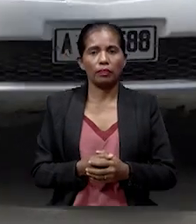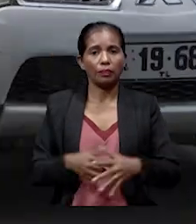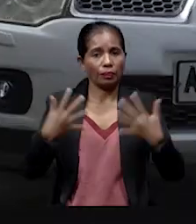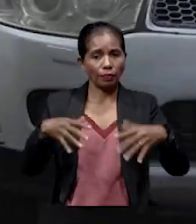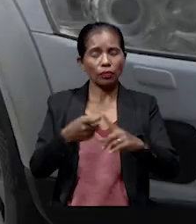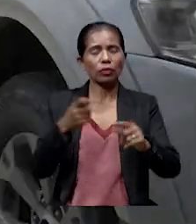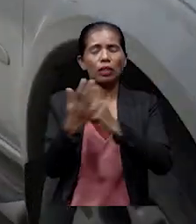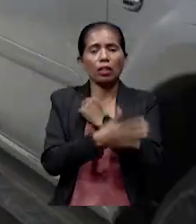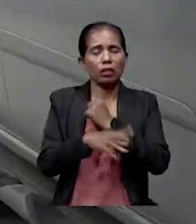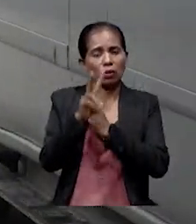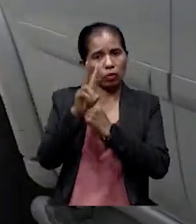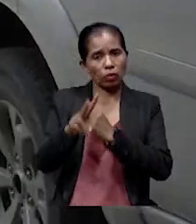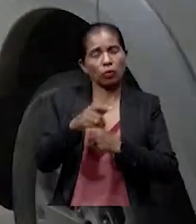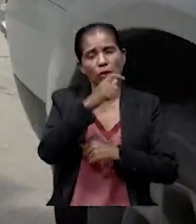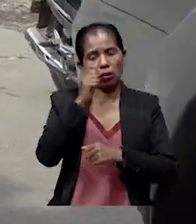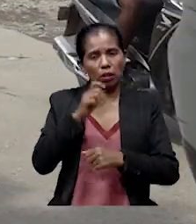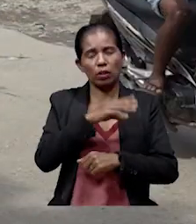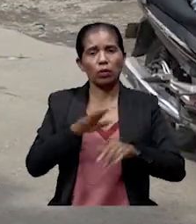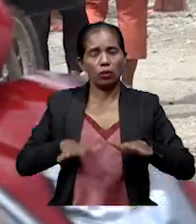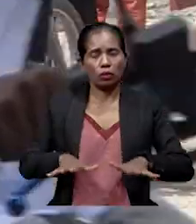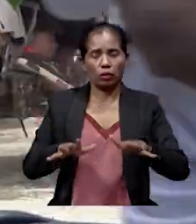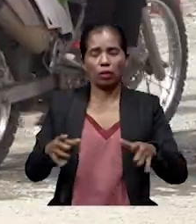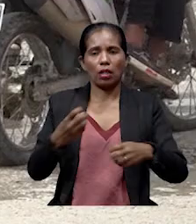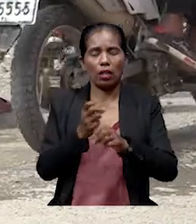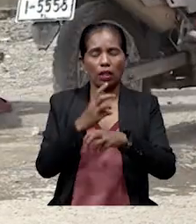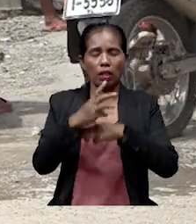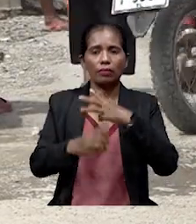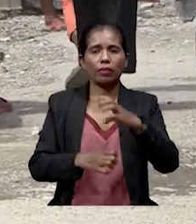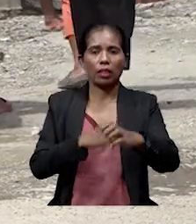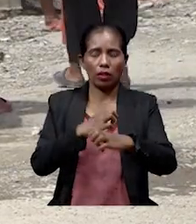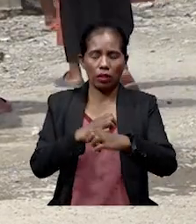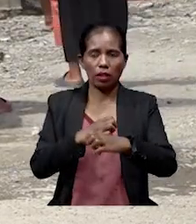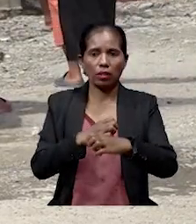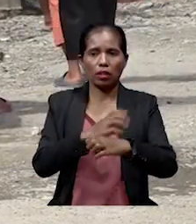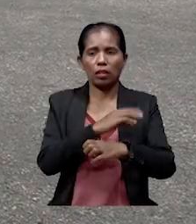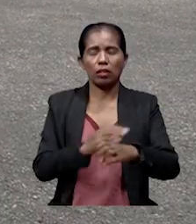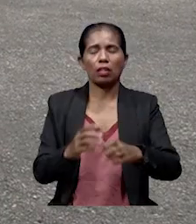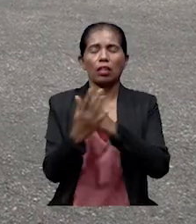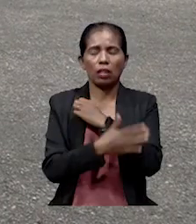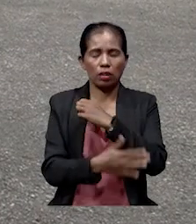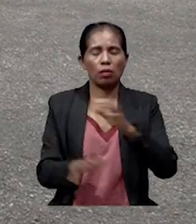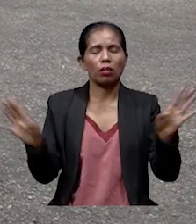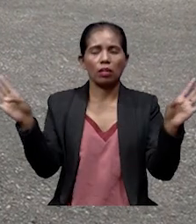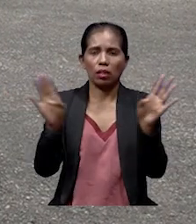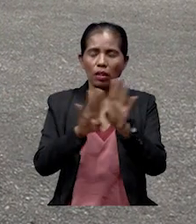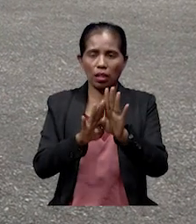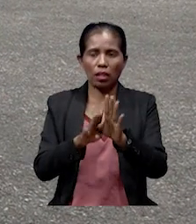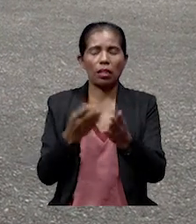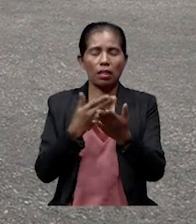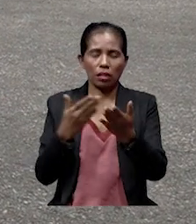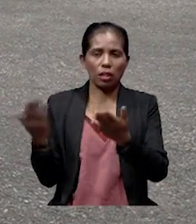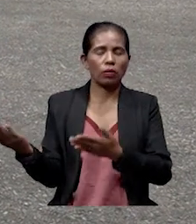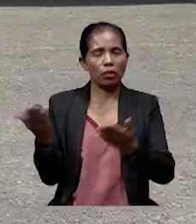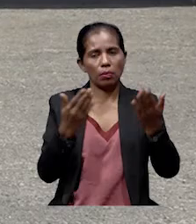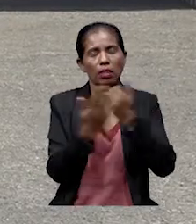Ucrânia implica crise economia mundial, nebe obriga na São Balo ha hutaka nia exportação produto barai